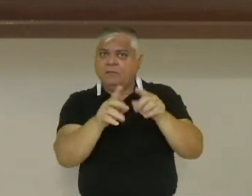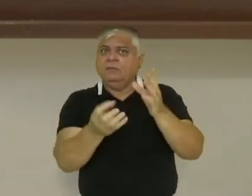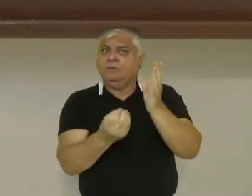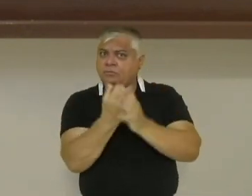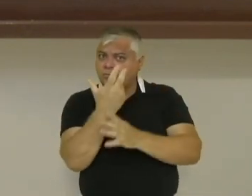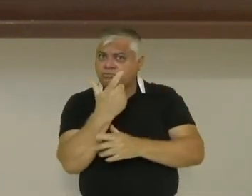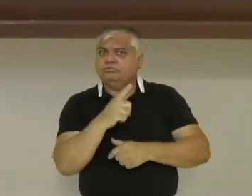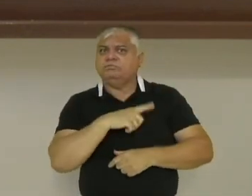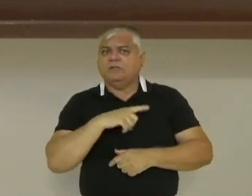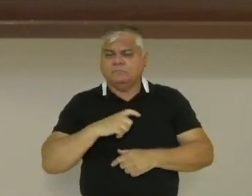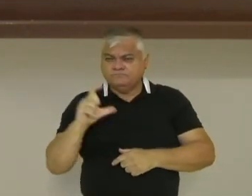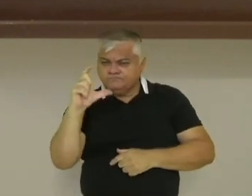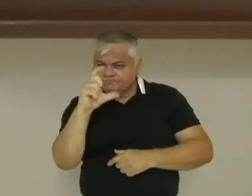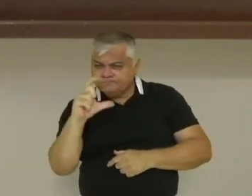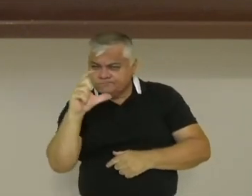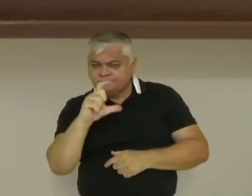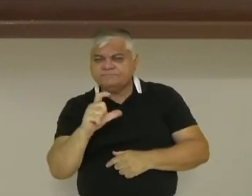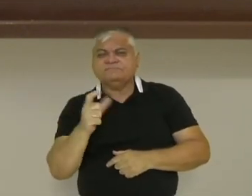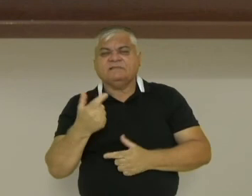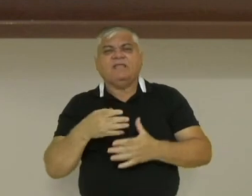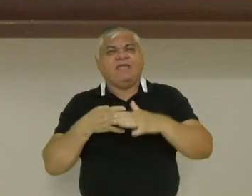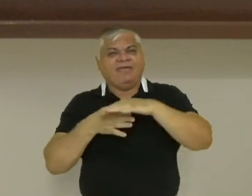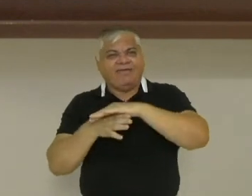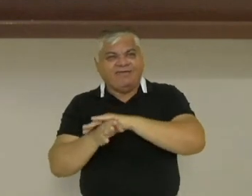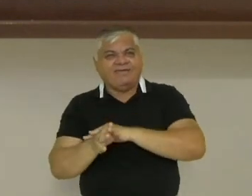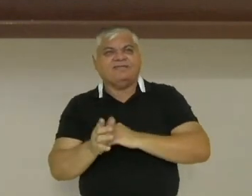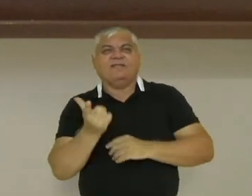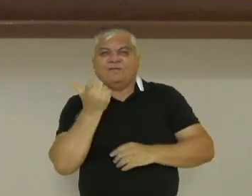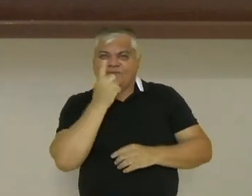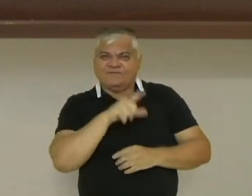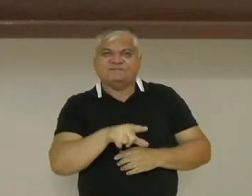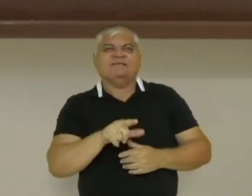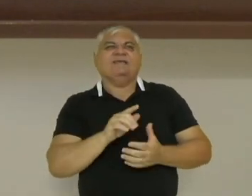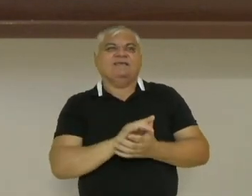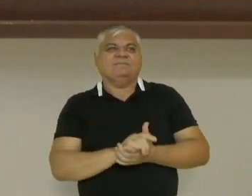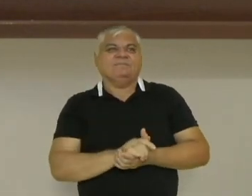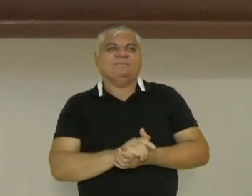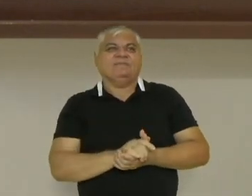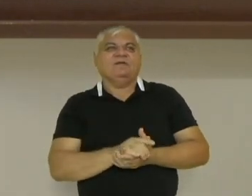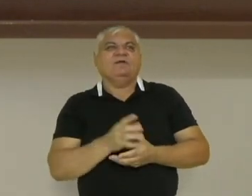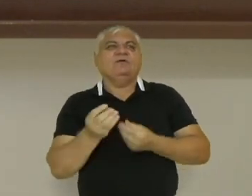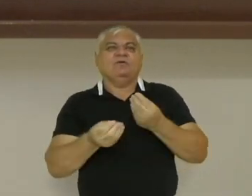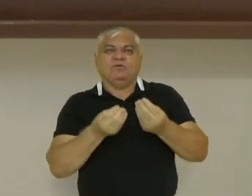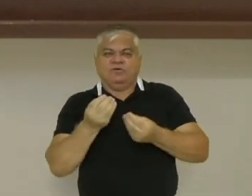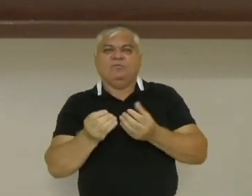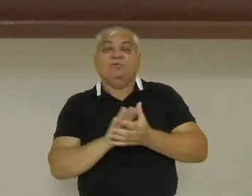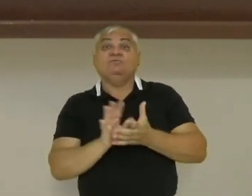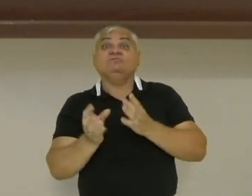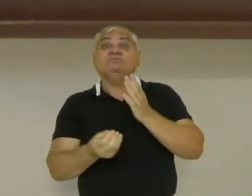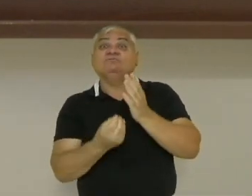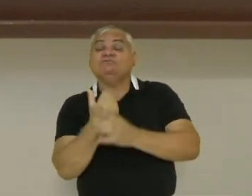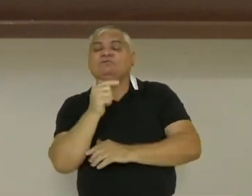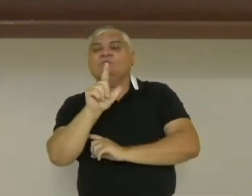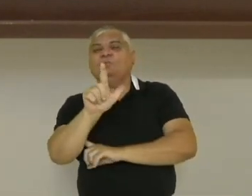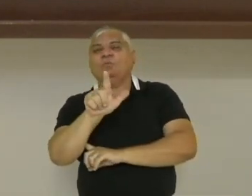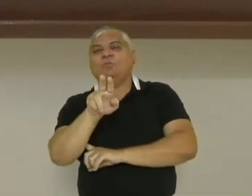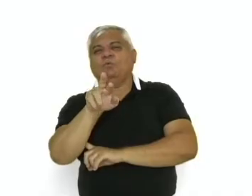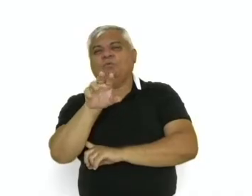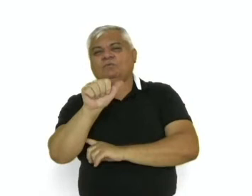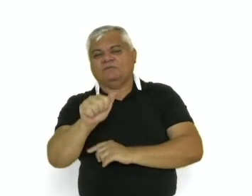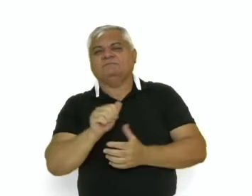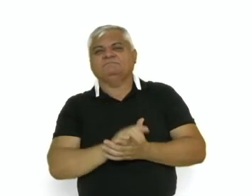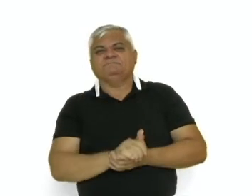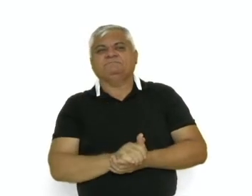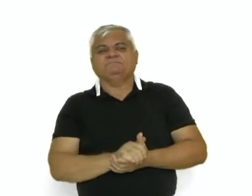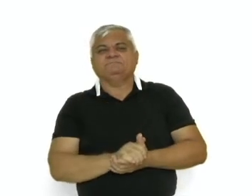Pega o seu celular, dá acesso ao QR Code e vê ali como é que foi, como é que surgiu as lutas, né? Então você vai, quando